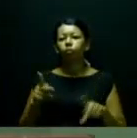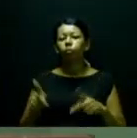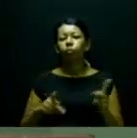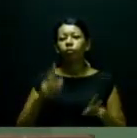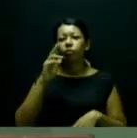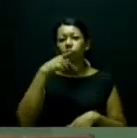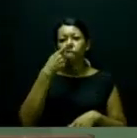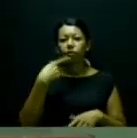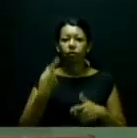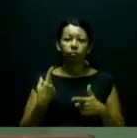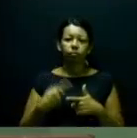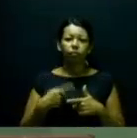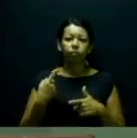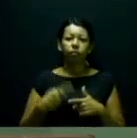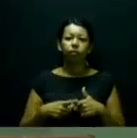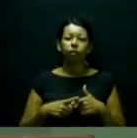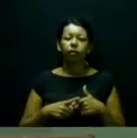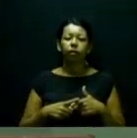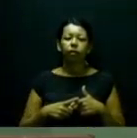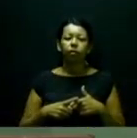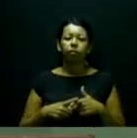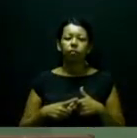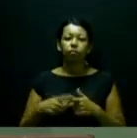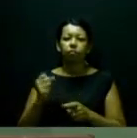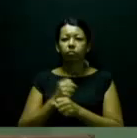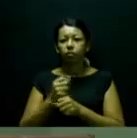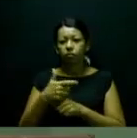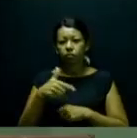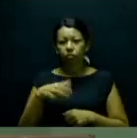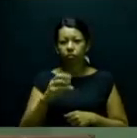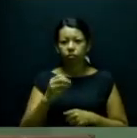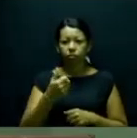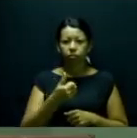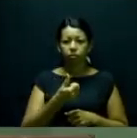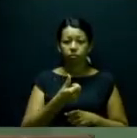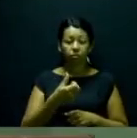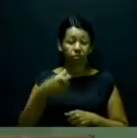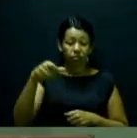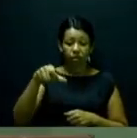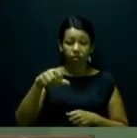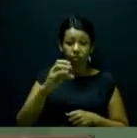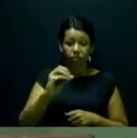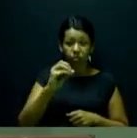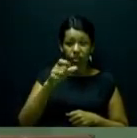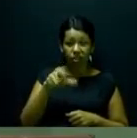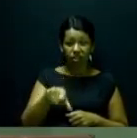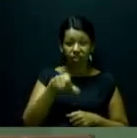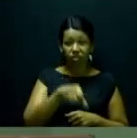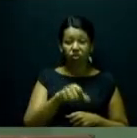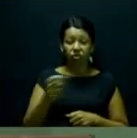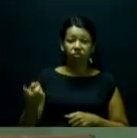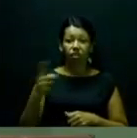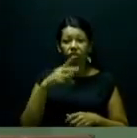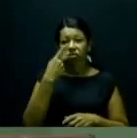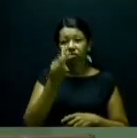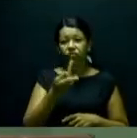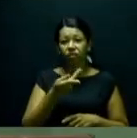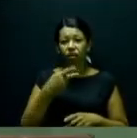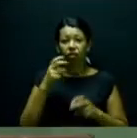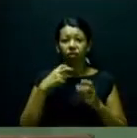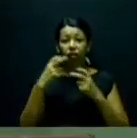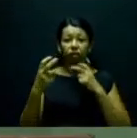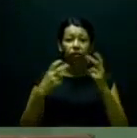vou falar por quê. Desde o ano de 2009, que a gente grita aqui nessa tribuna, que a